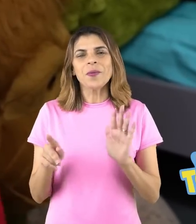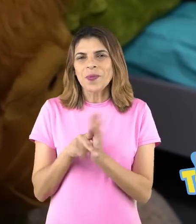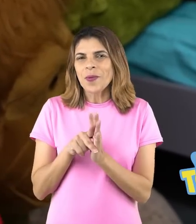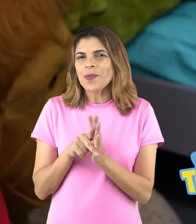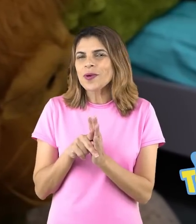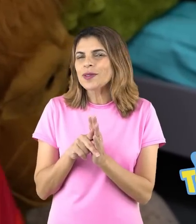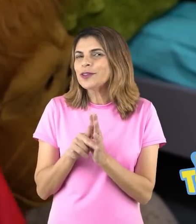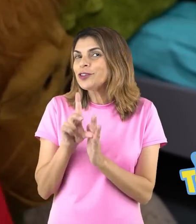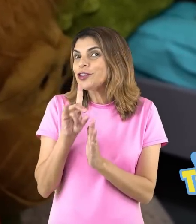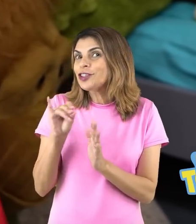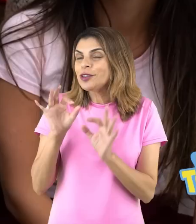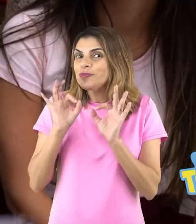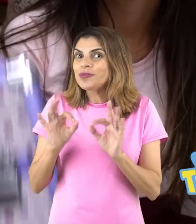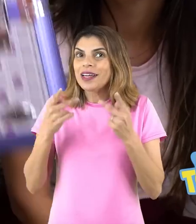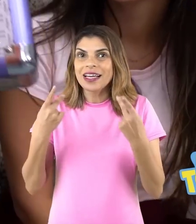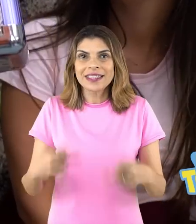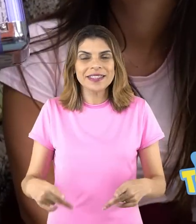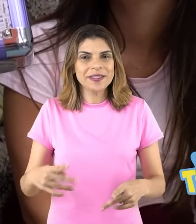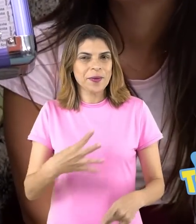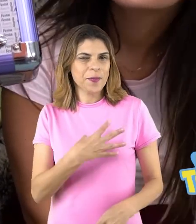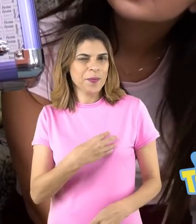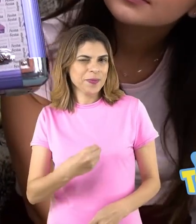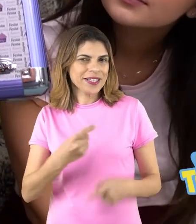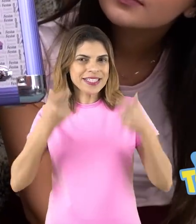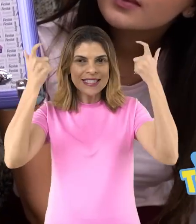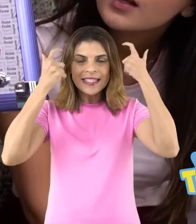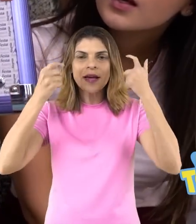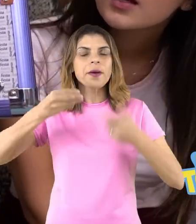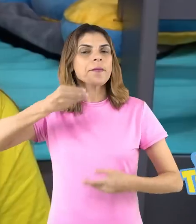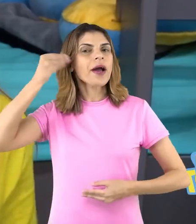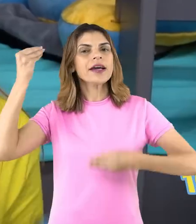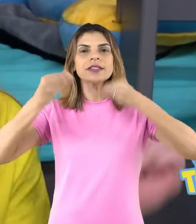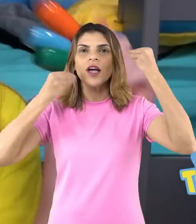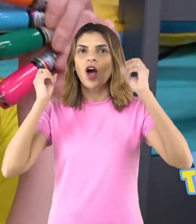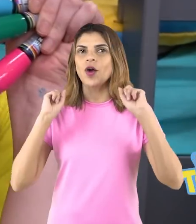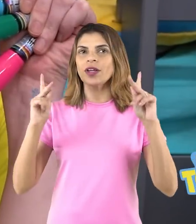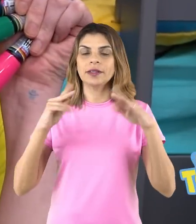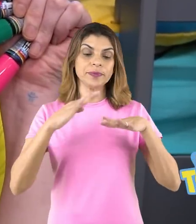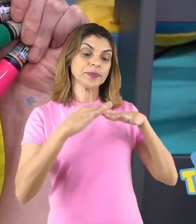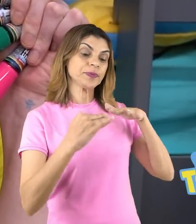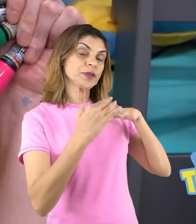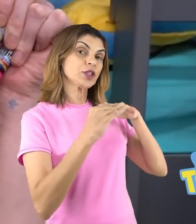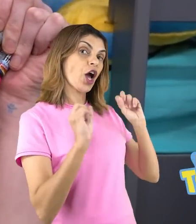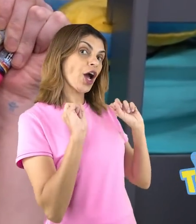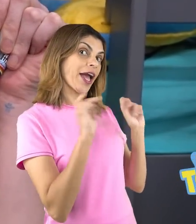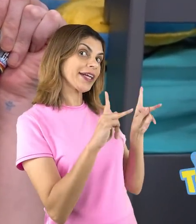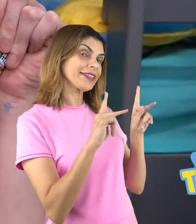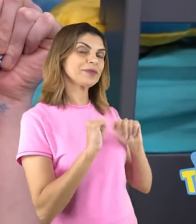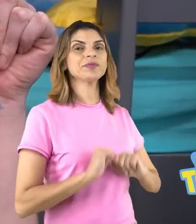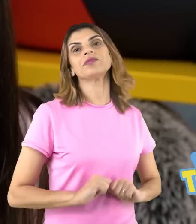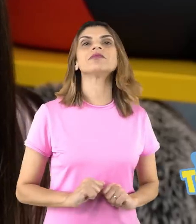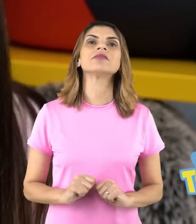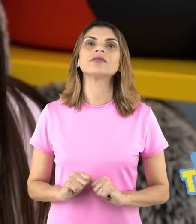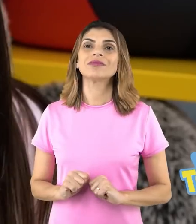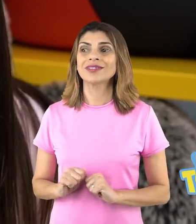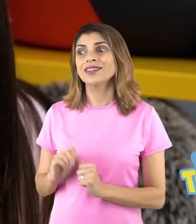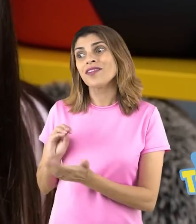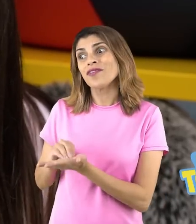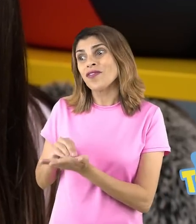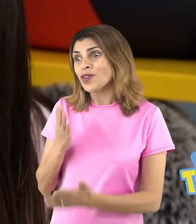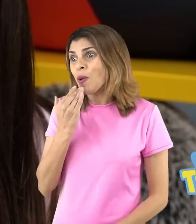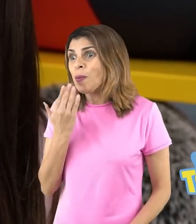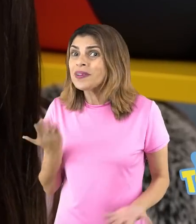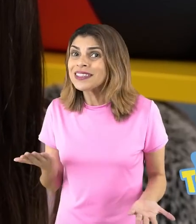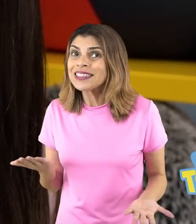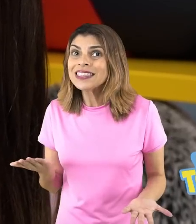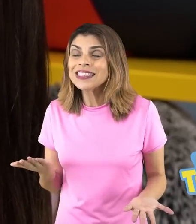clube de princesas aqui mesmo maquiagem Ok esmalte para pintar as unhas Ok só faltou a comida